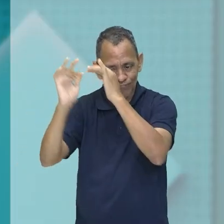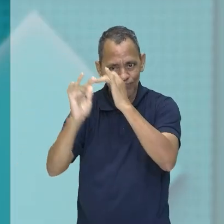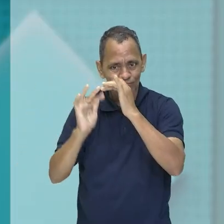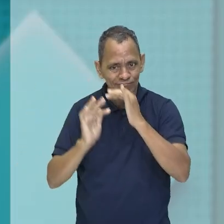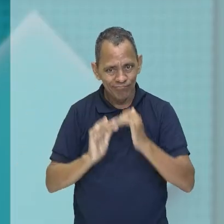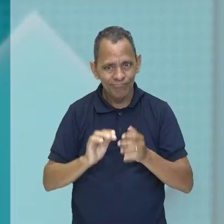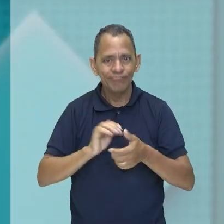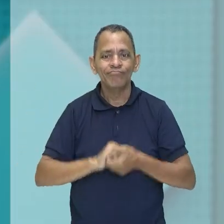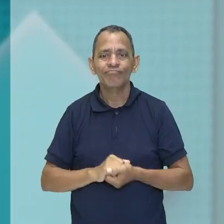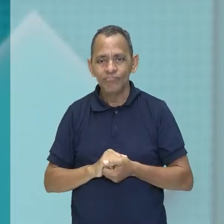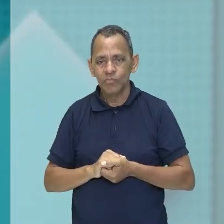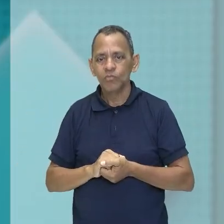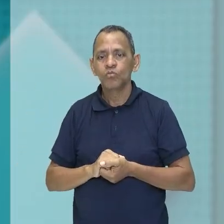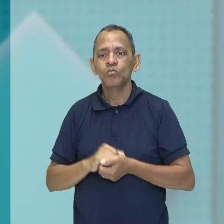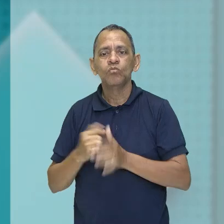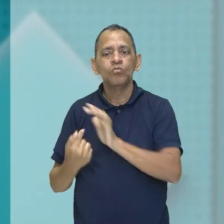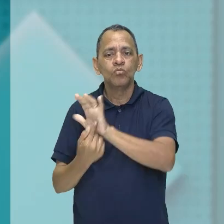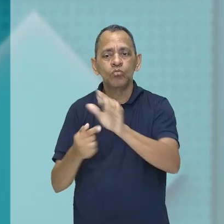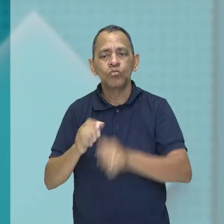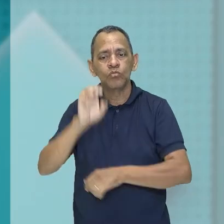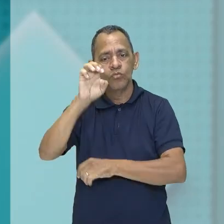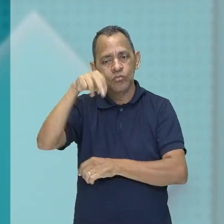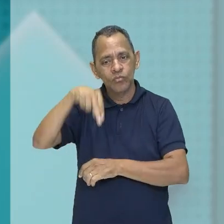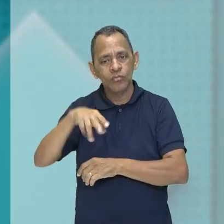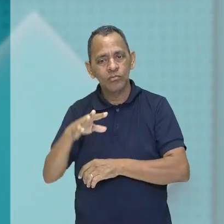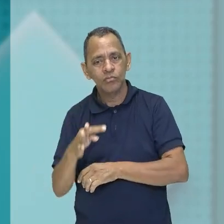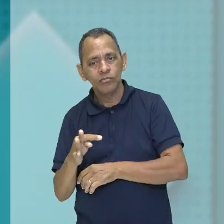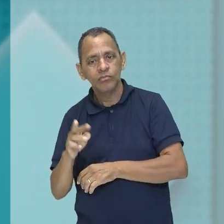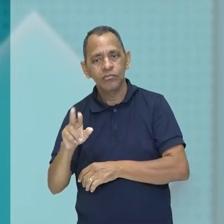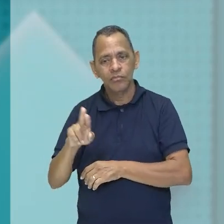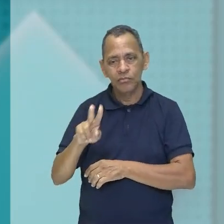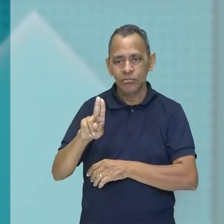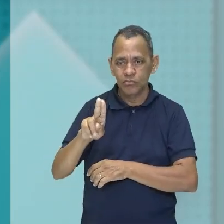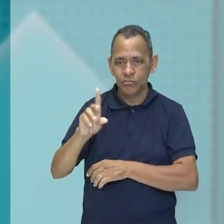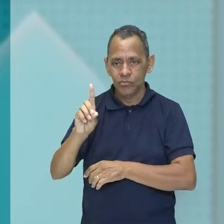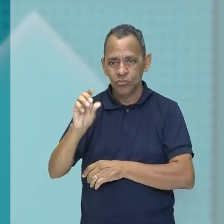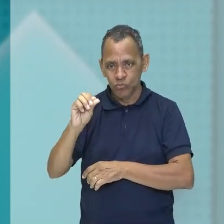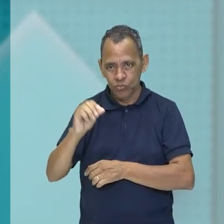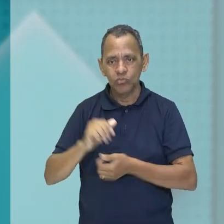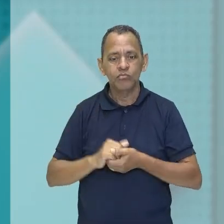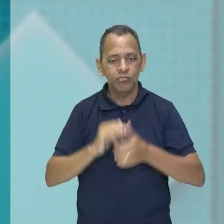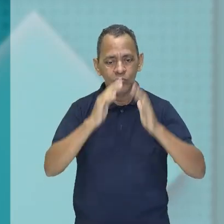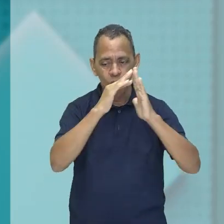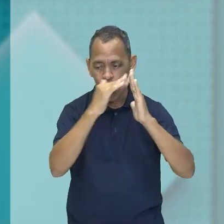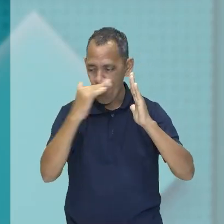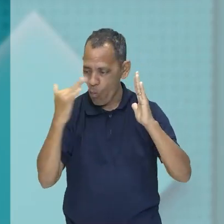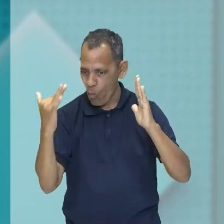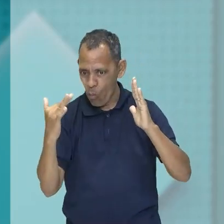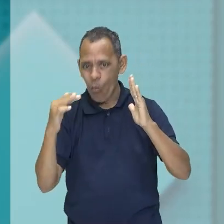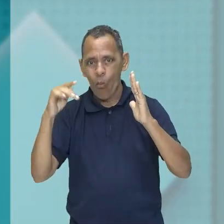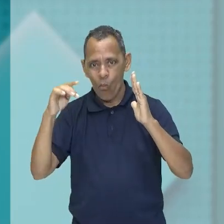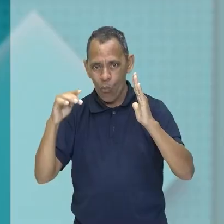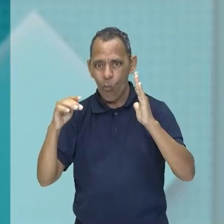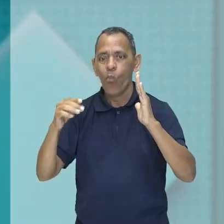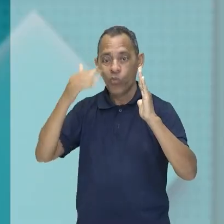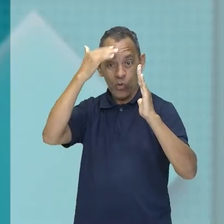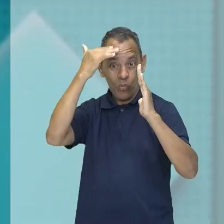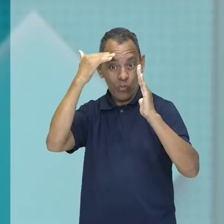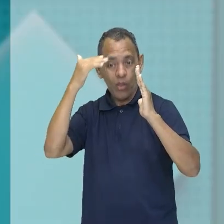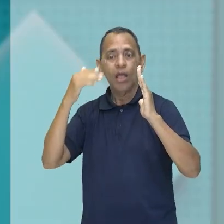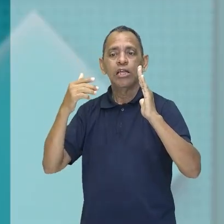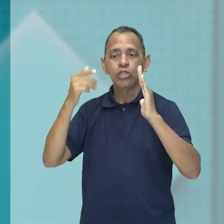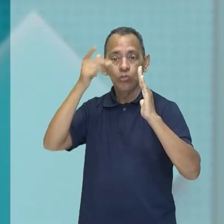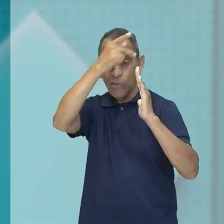trouxe da Europa esse evento que acontecia nos casarões dos barões. E esse evento foi